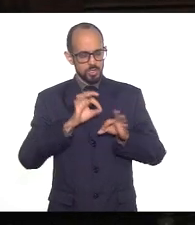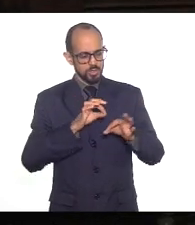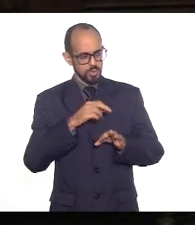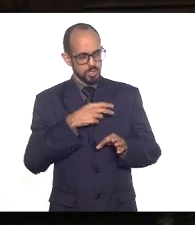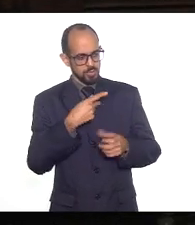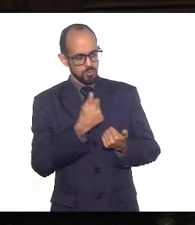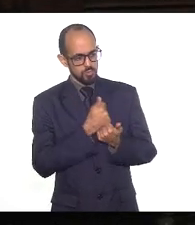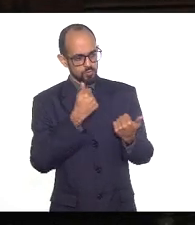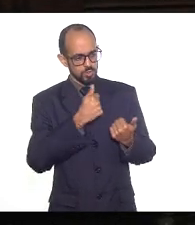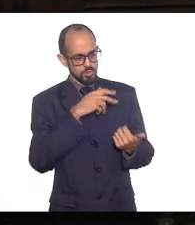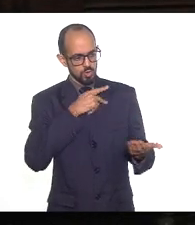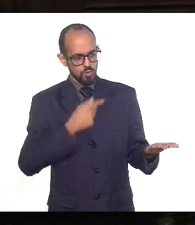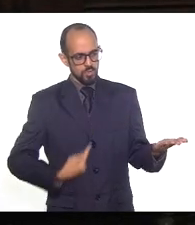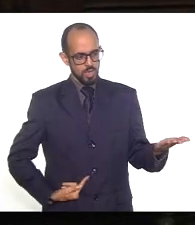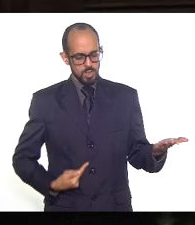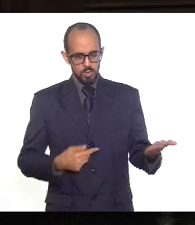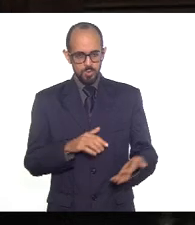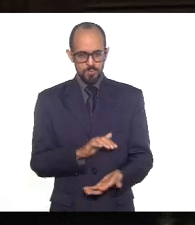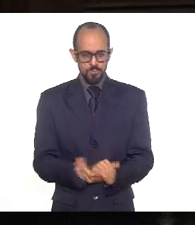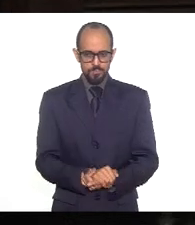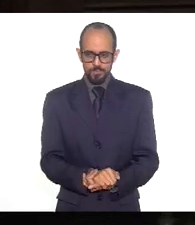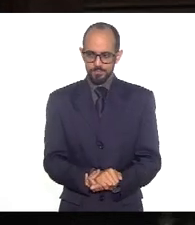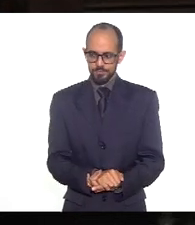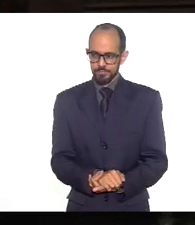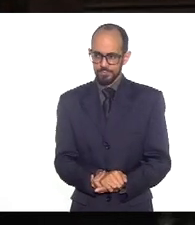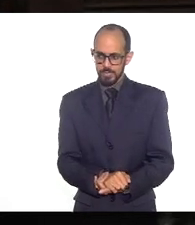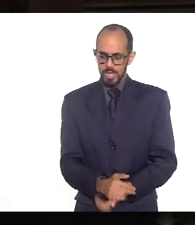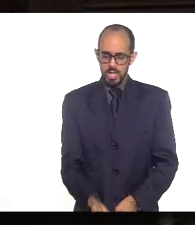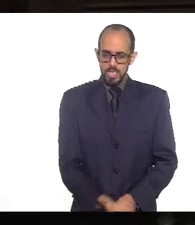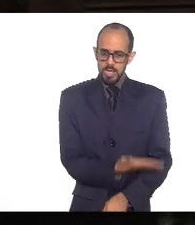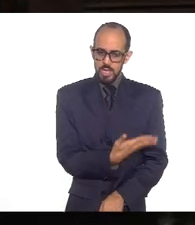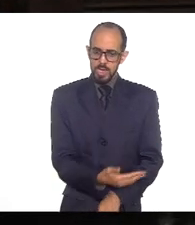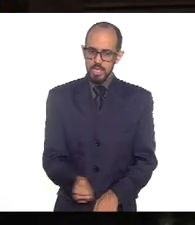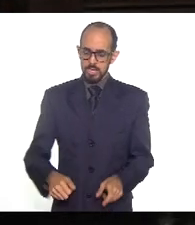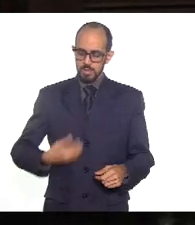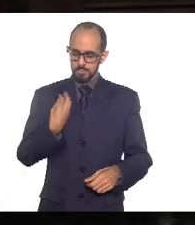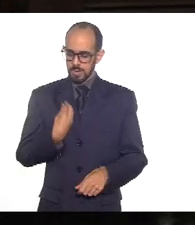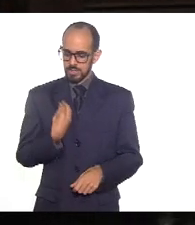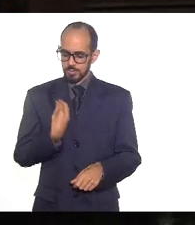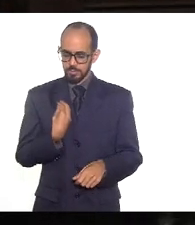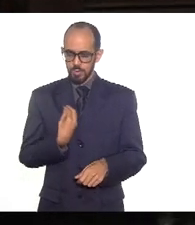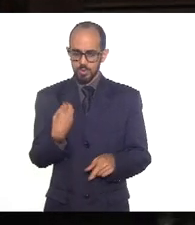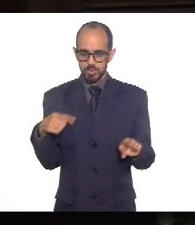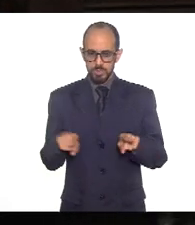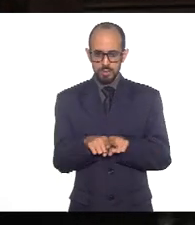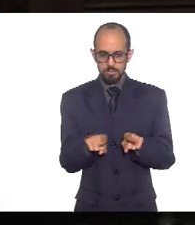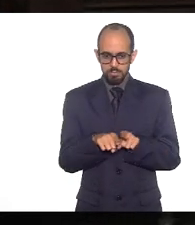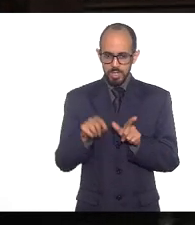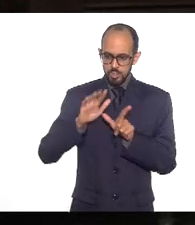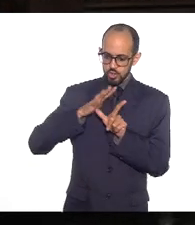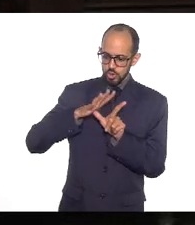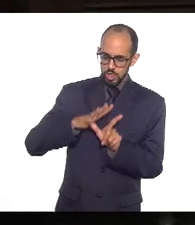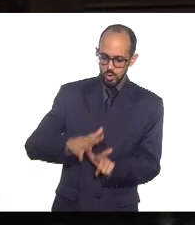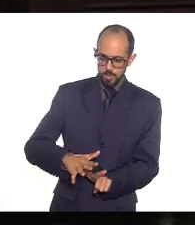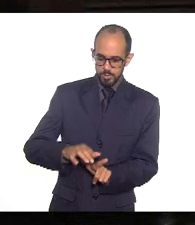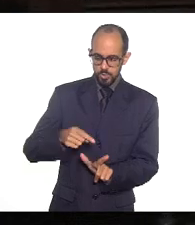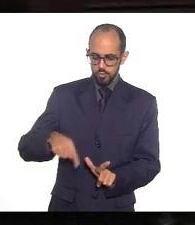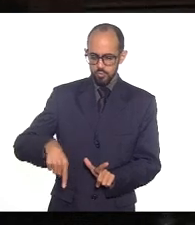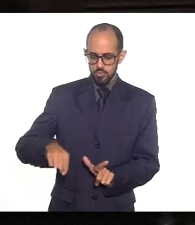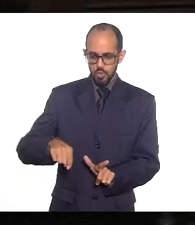vice-governador e ele chegou a participar descendo de helicóptero